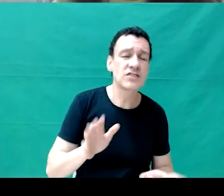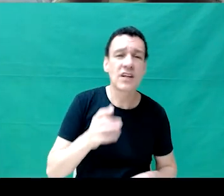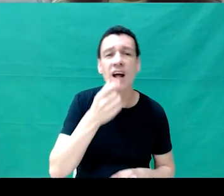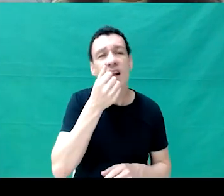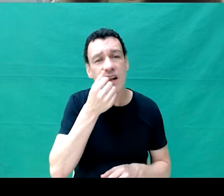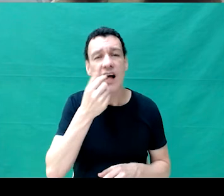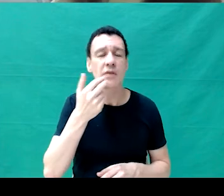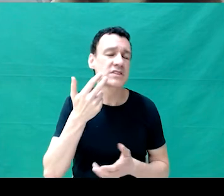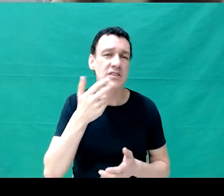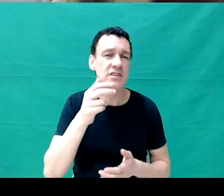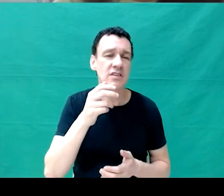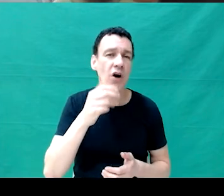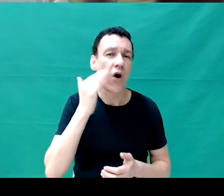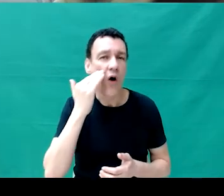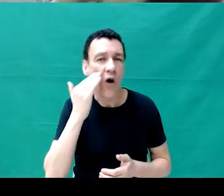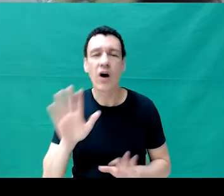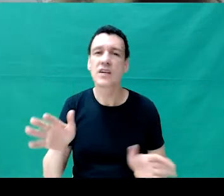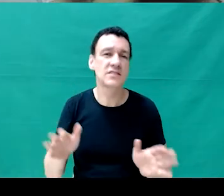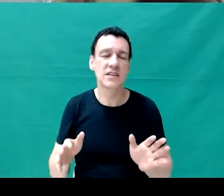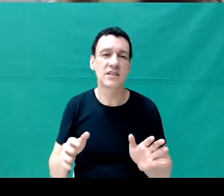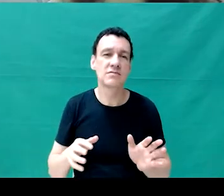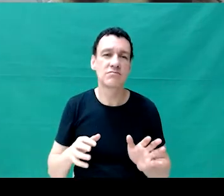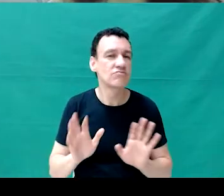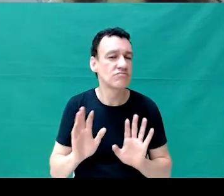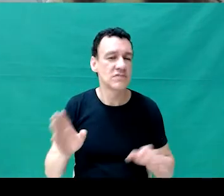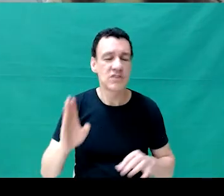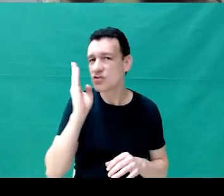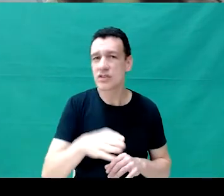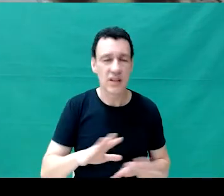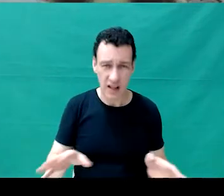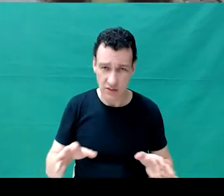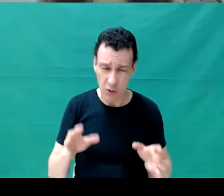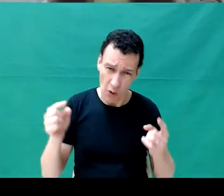por cores e não por tonalidades do colorismo, da